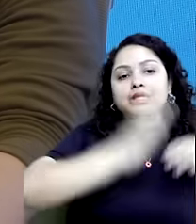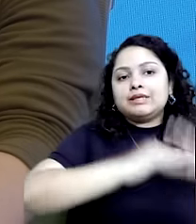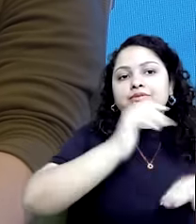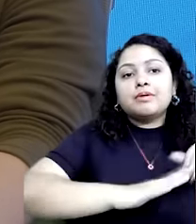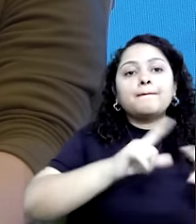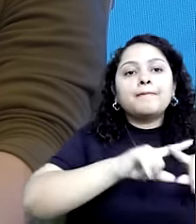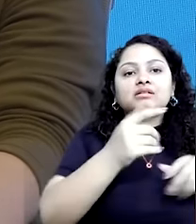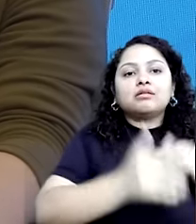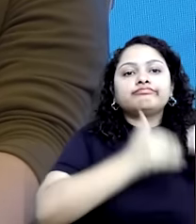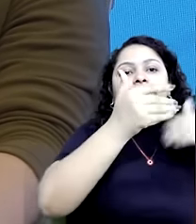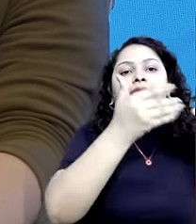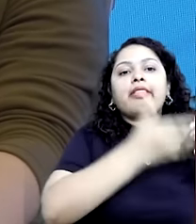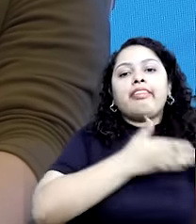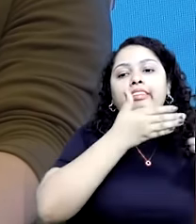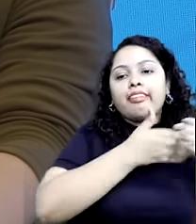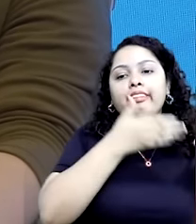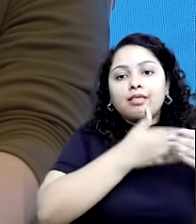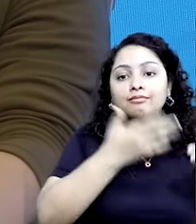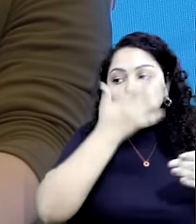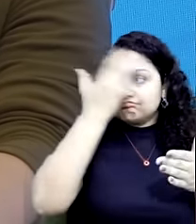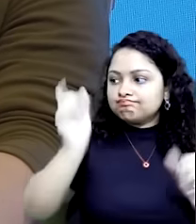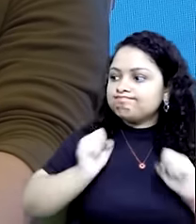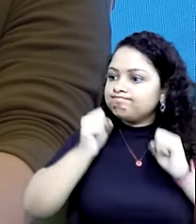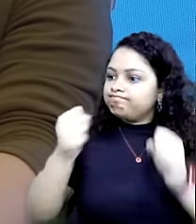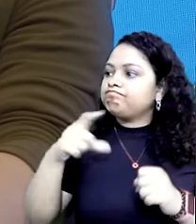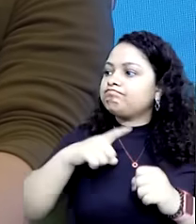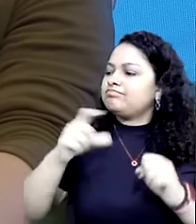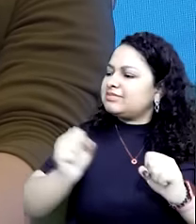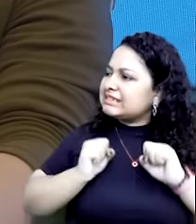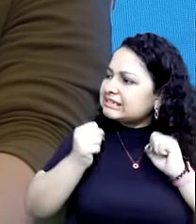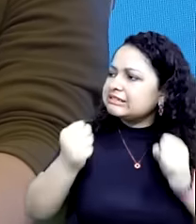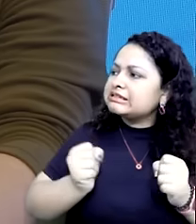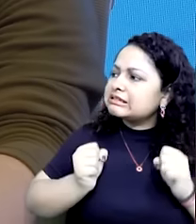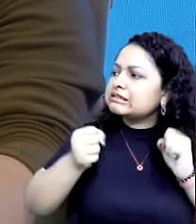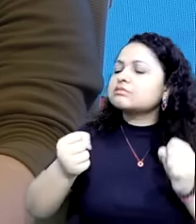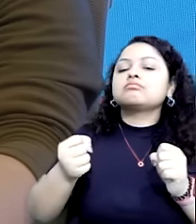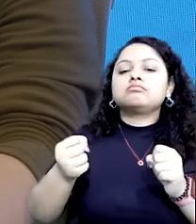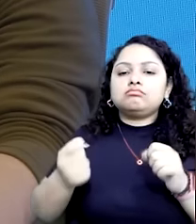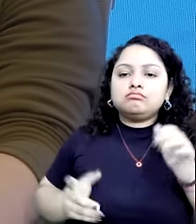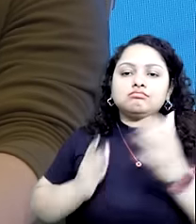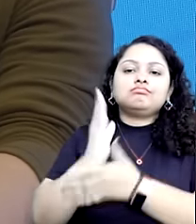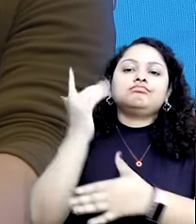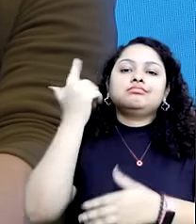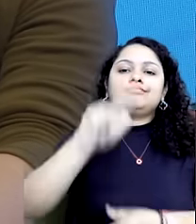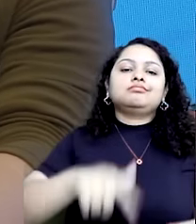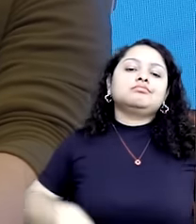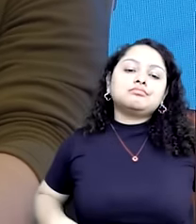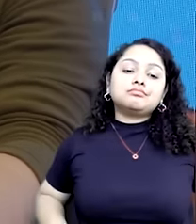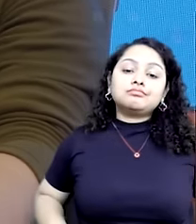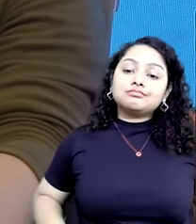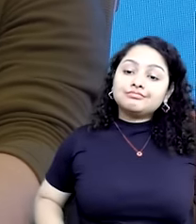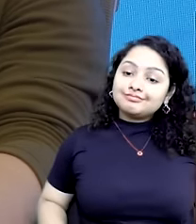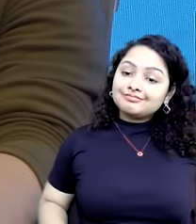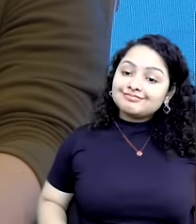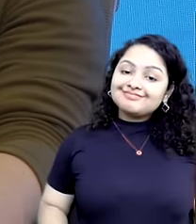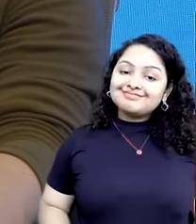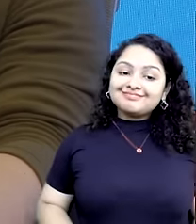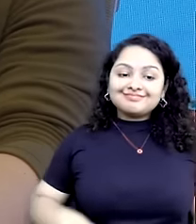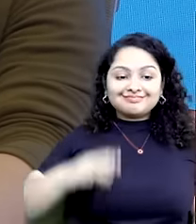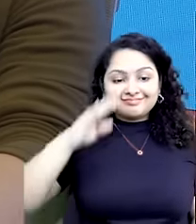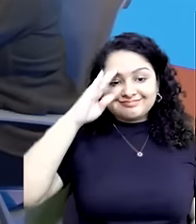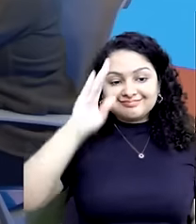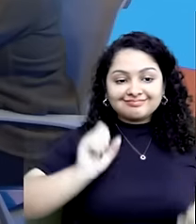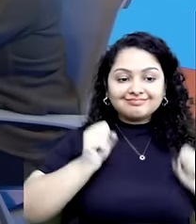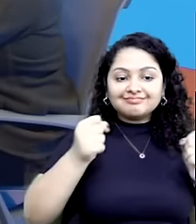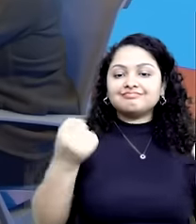desenvolve Uhum E alguém que vem ali na dedicação dedicação não vai embora e acaba passando então dedicação é a chave